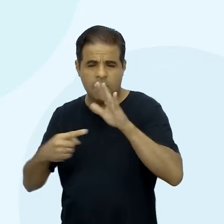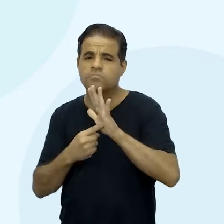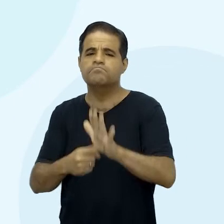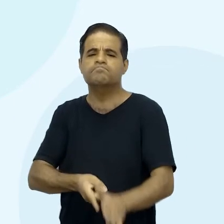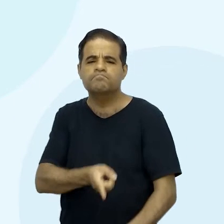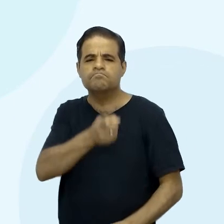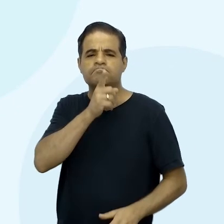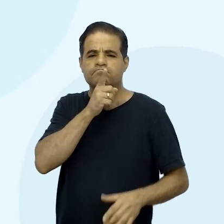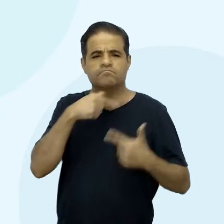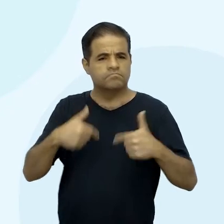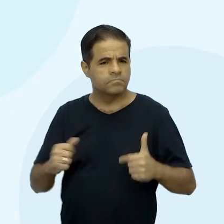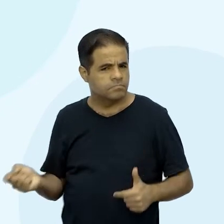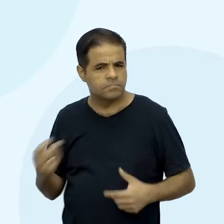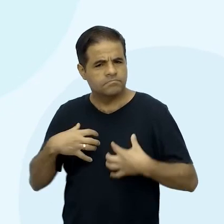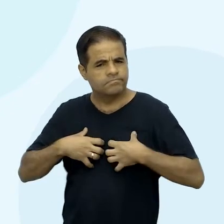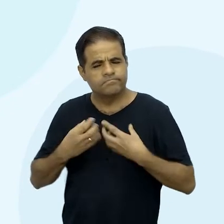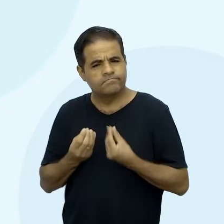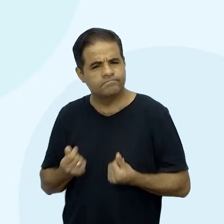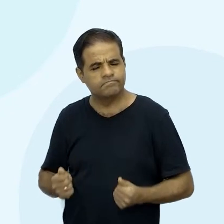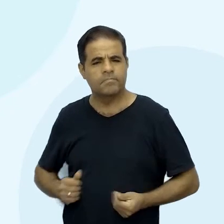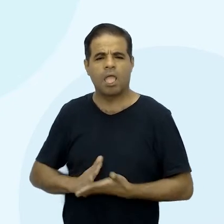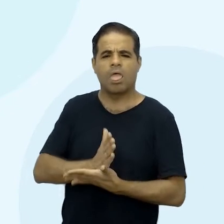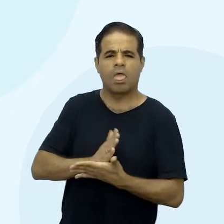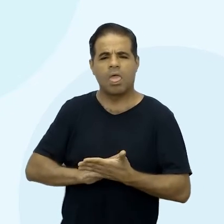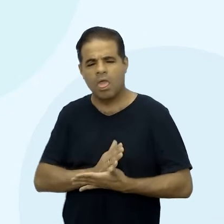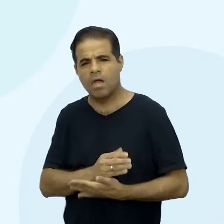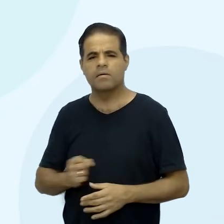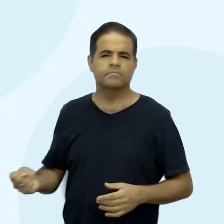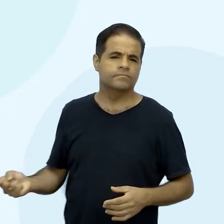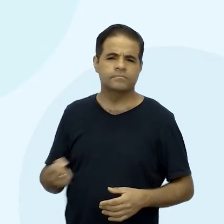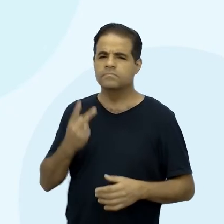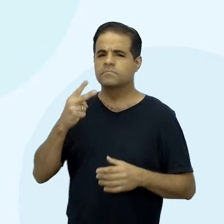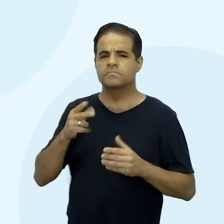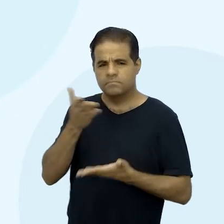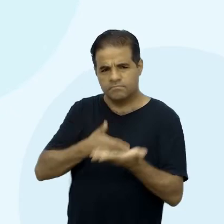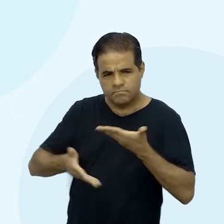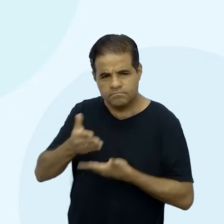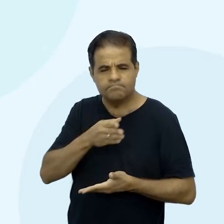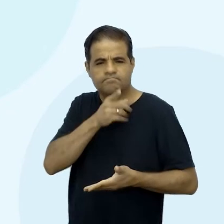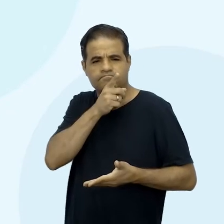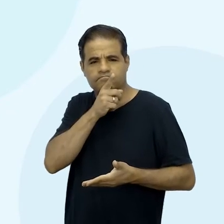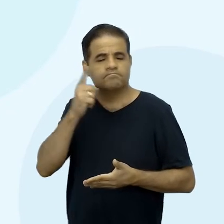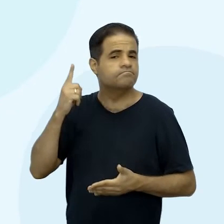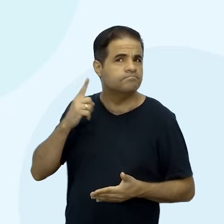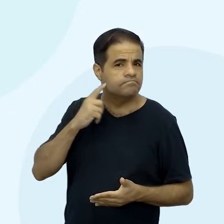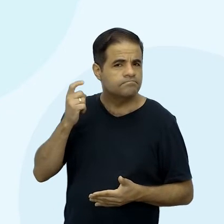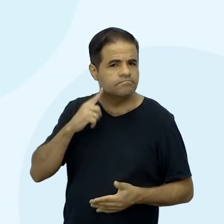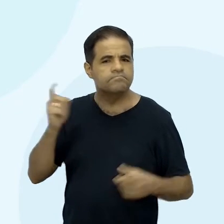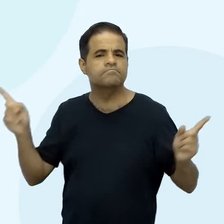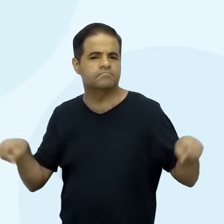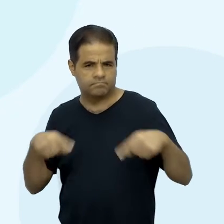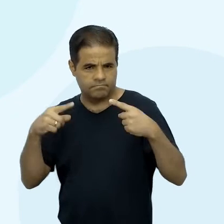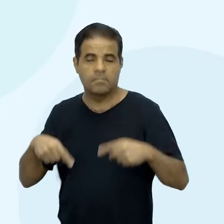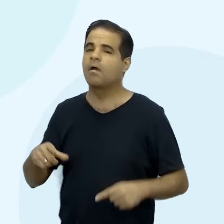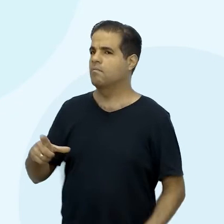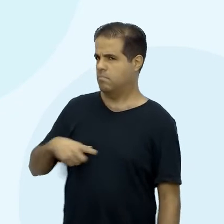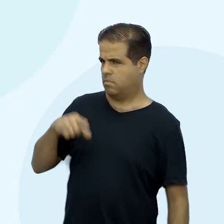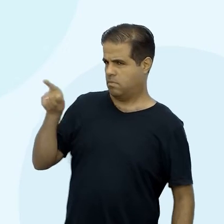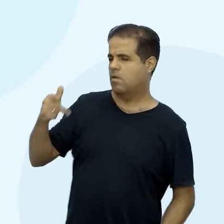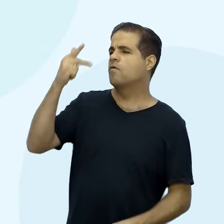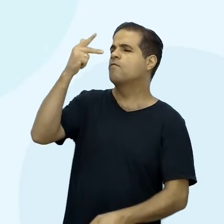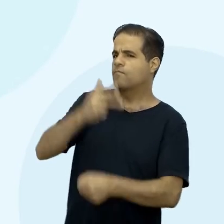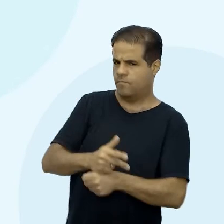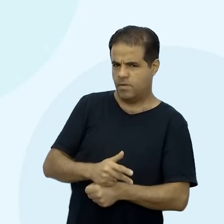trabalho, valorizando a sensação de desconforto e prestigiando o silêncio em relação ao som e à música. Tem aí um